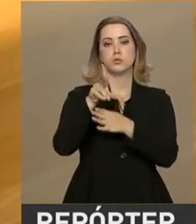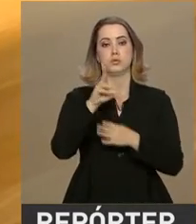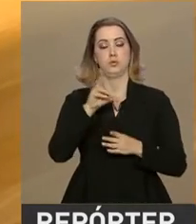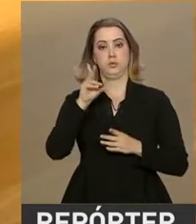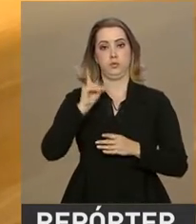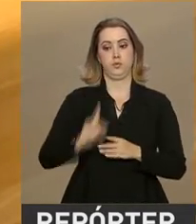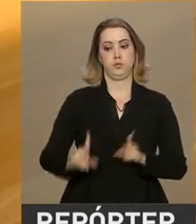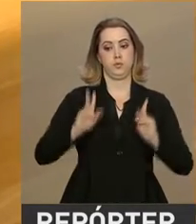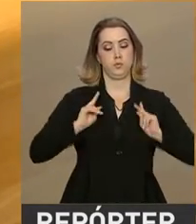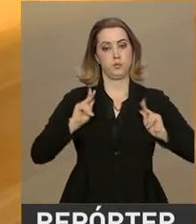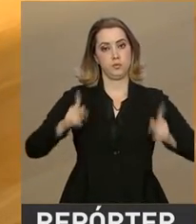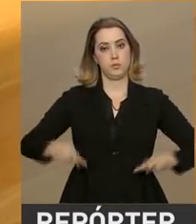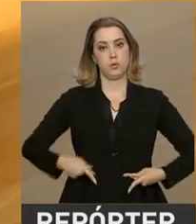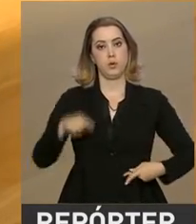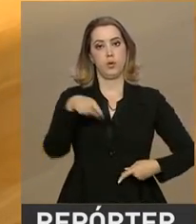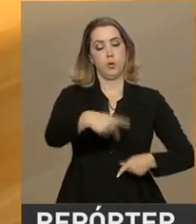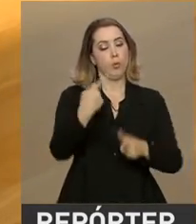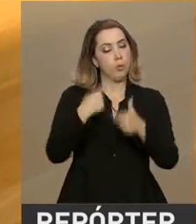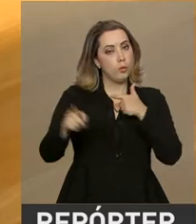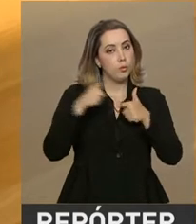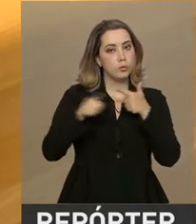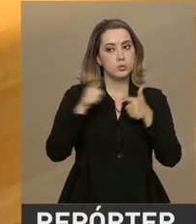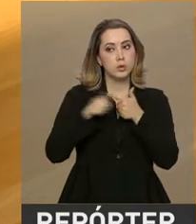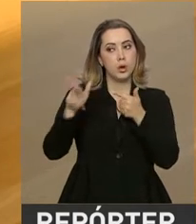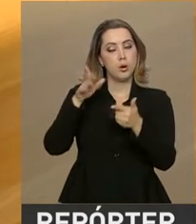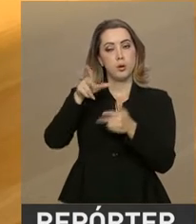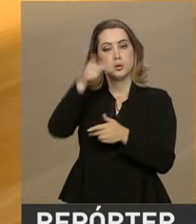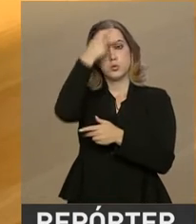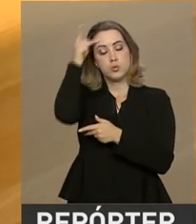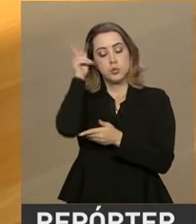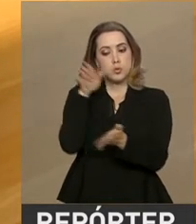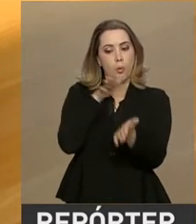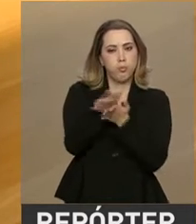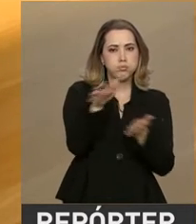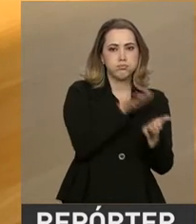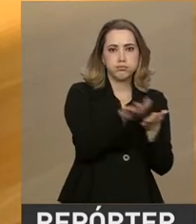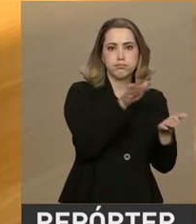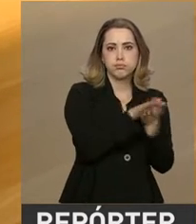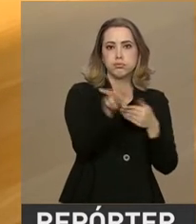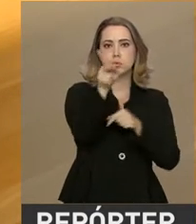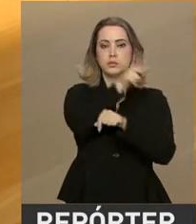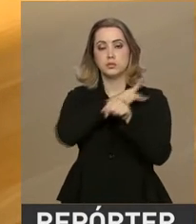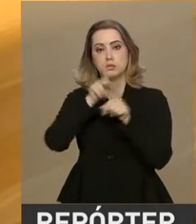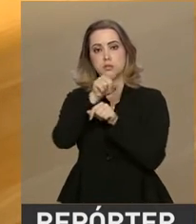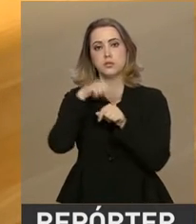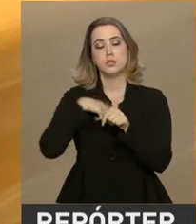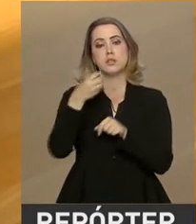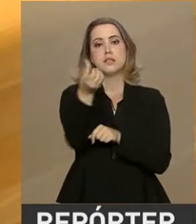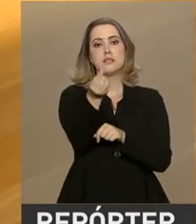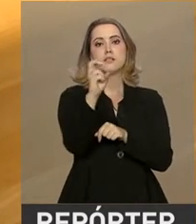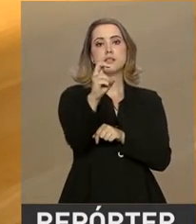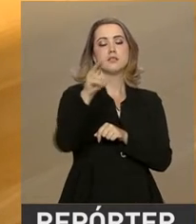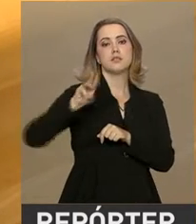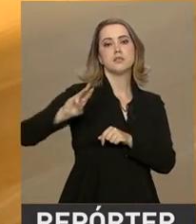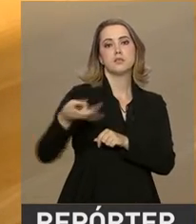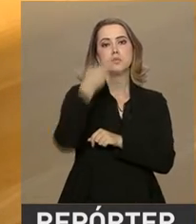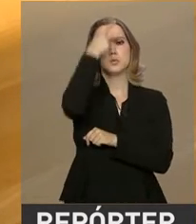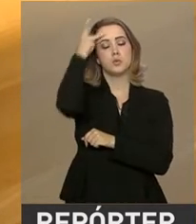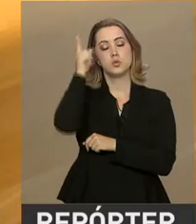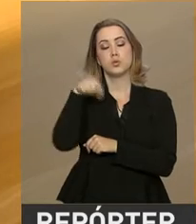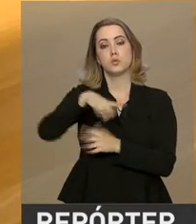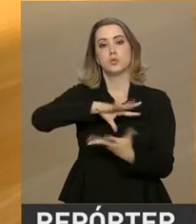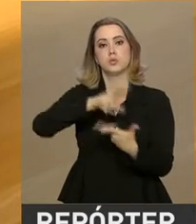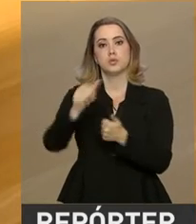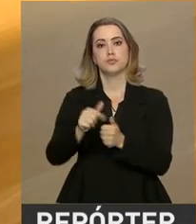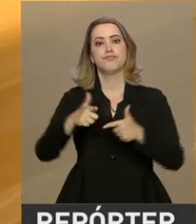disse que a crise de refugiados segundo a onu atinge mais de 65 milhões de pessoas no mundo é resultado de